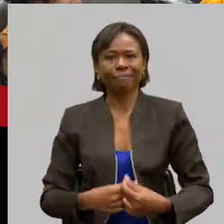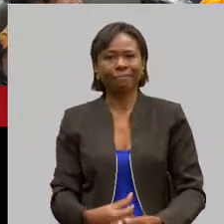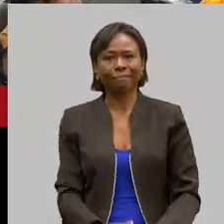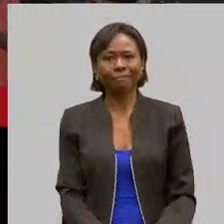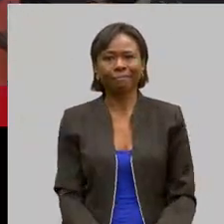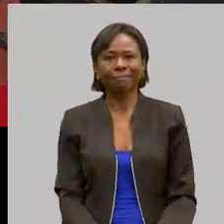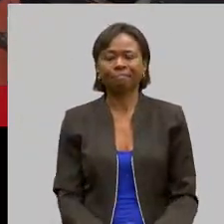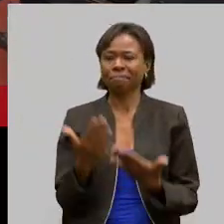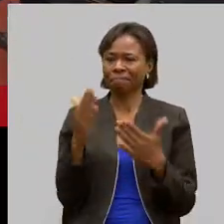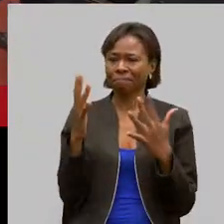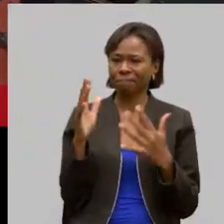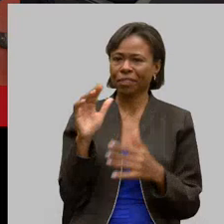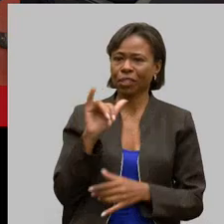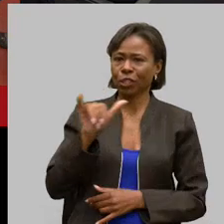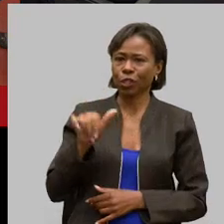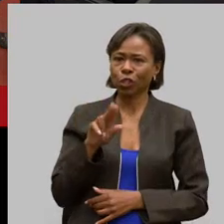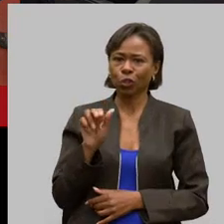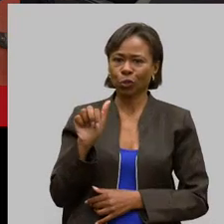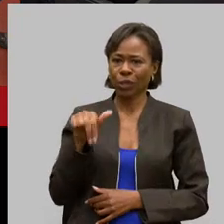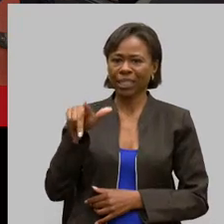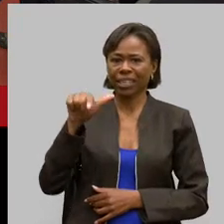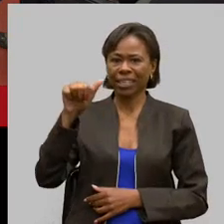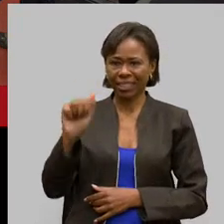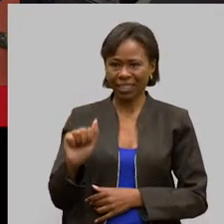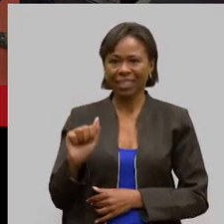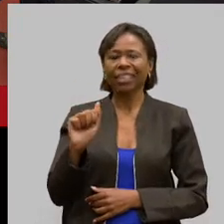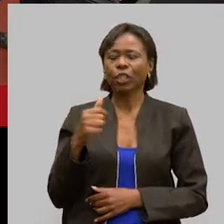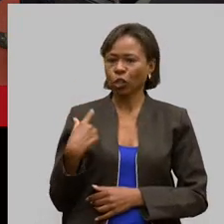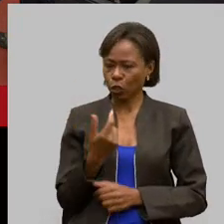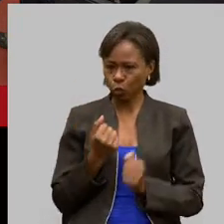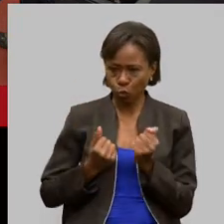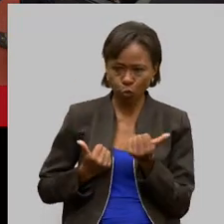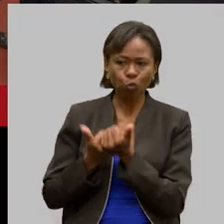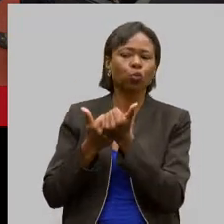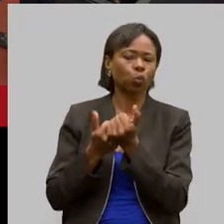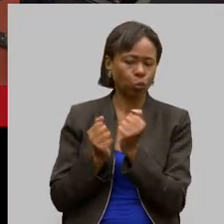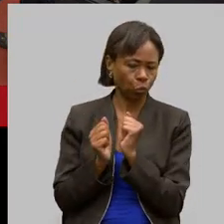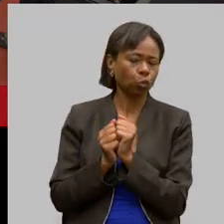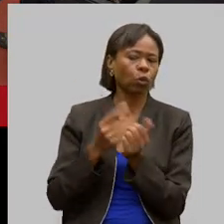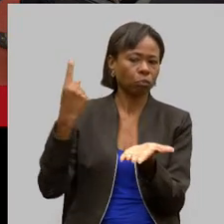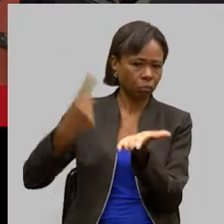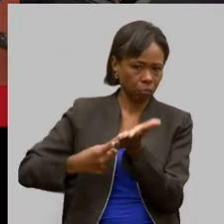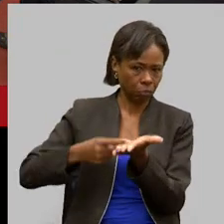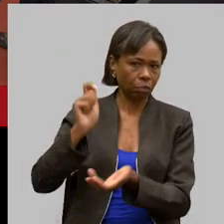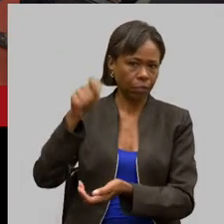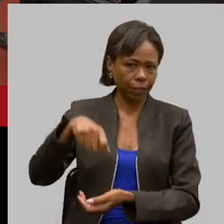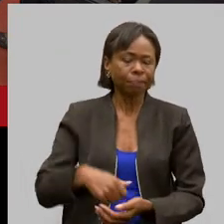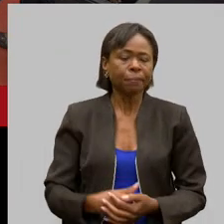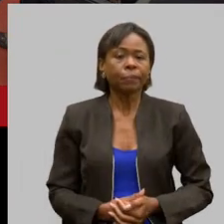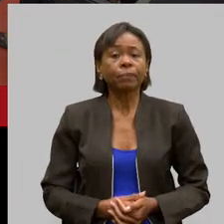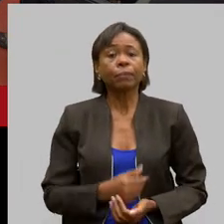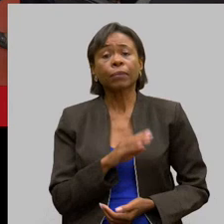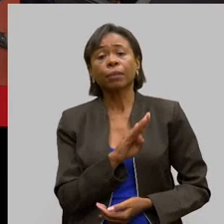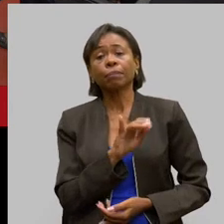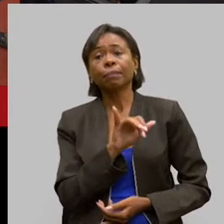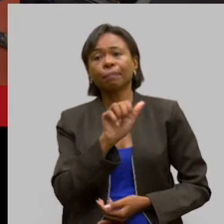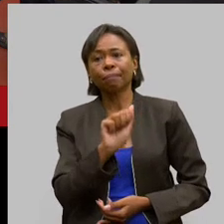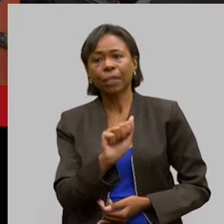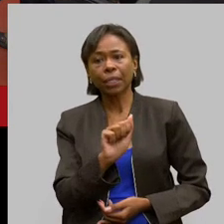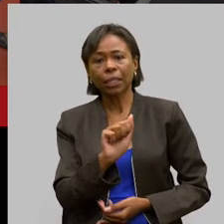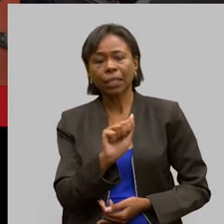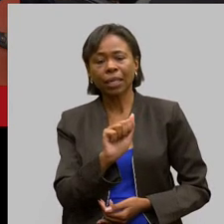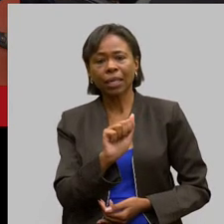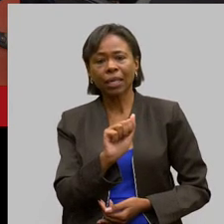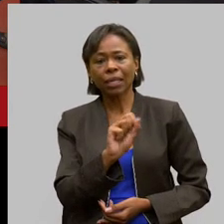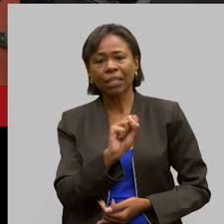Valeu Juliana obrigado estamos junto pode contar com a gente lá hein V marcar que nós vamos agora a Bia Bia Silva que